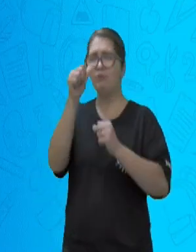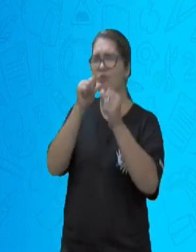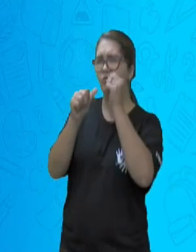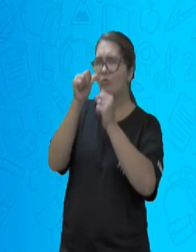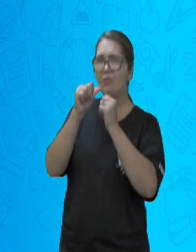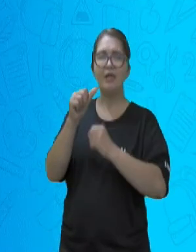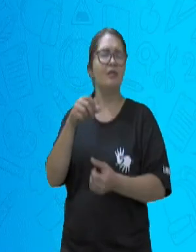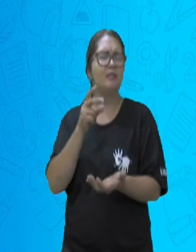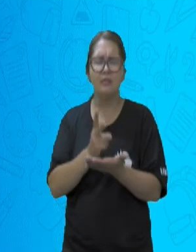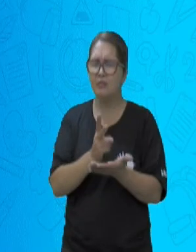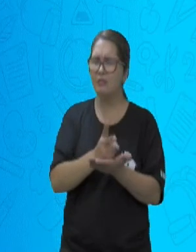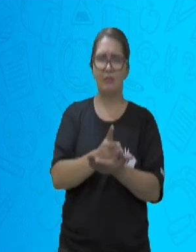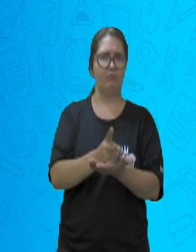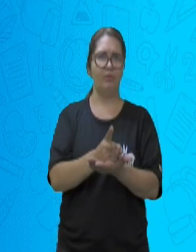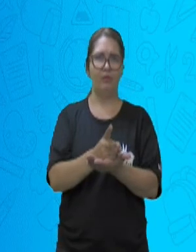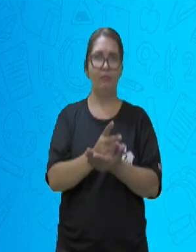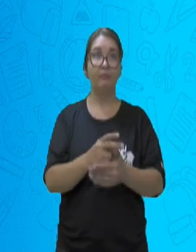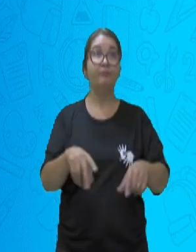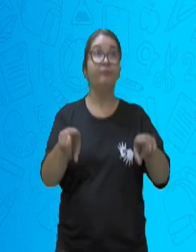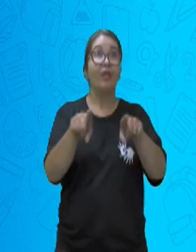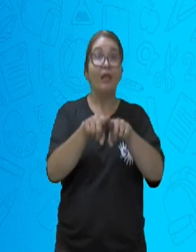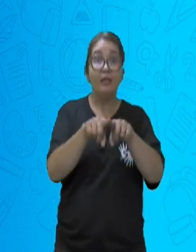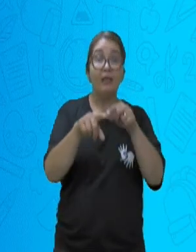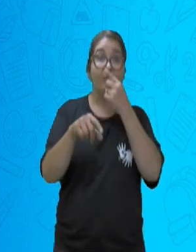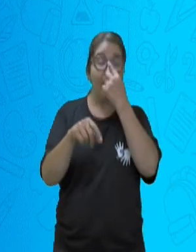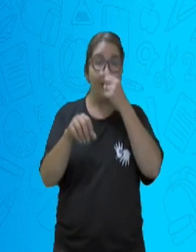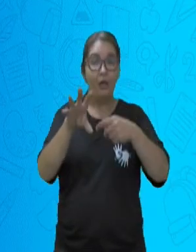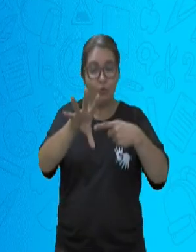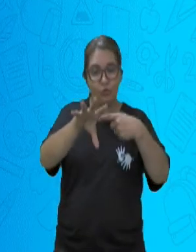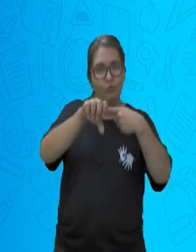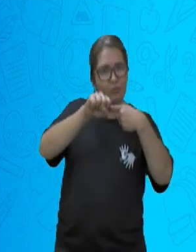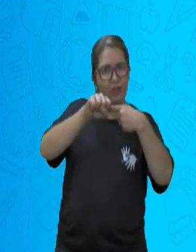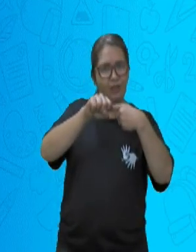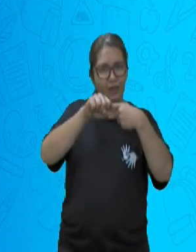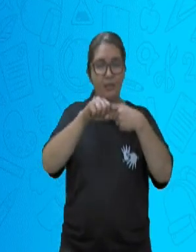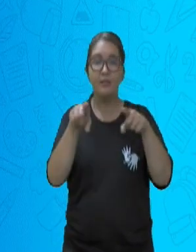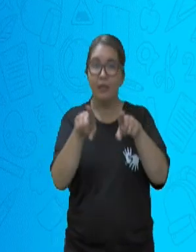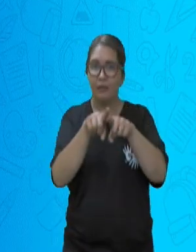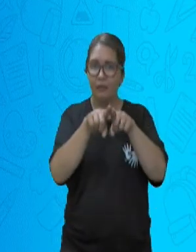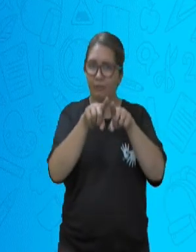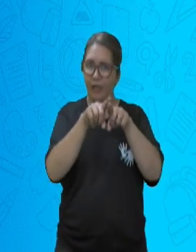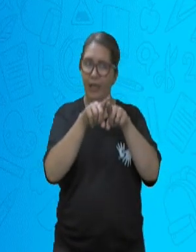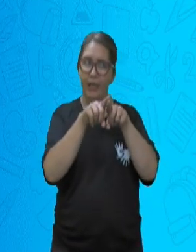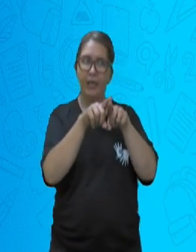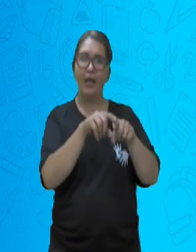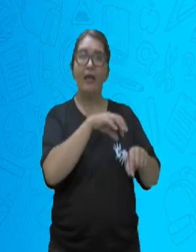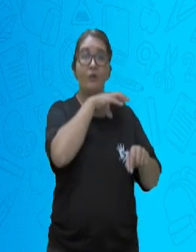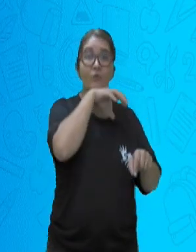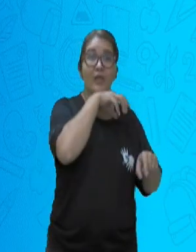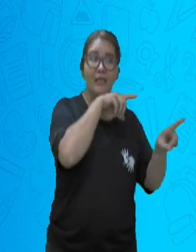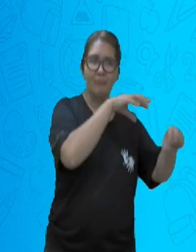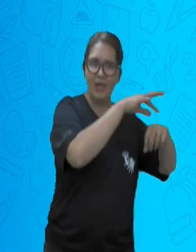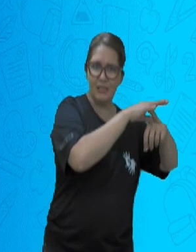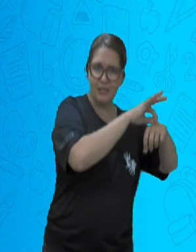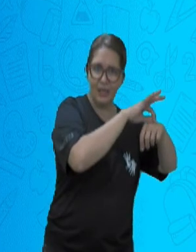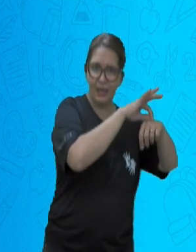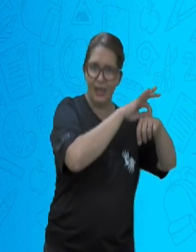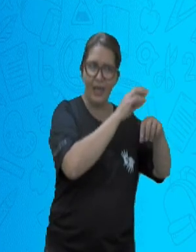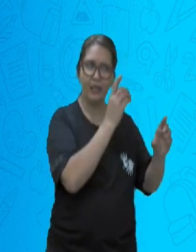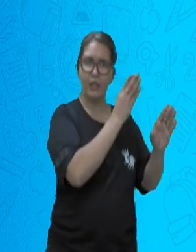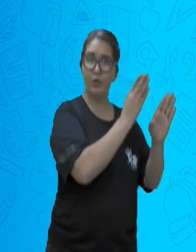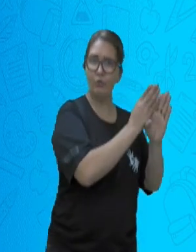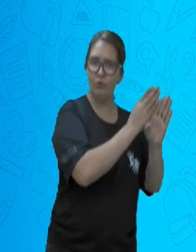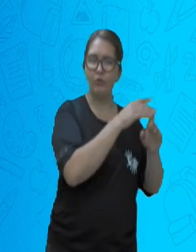minerais também podem ser encontrados em alimentos de origem animal e vegetal. Eles auxiliam na prevenção de